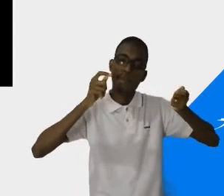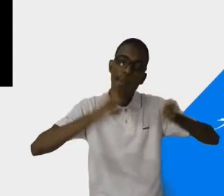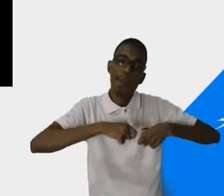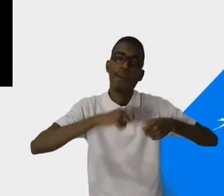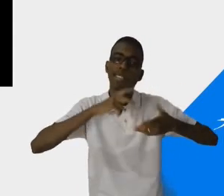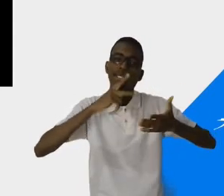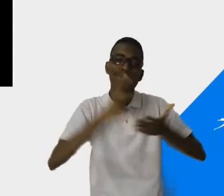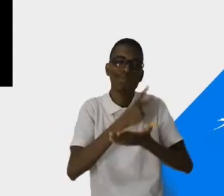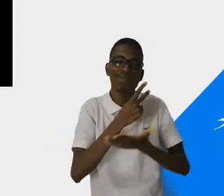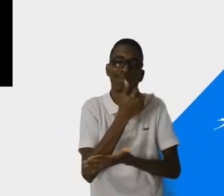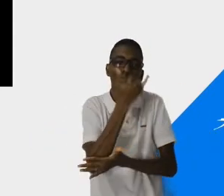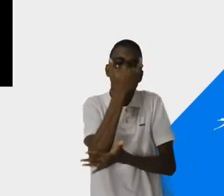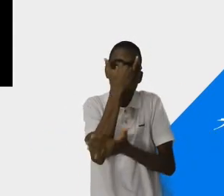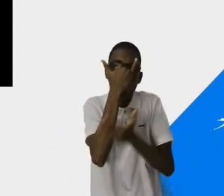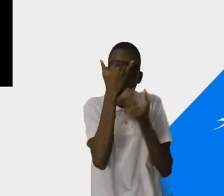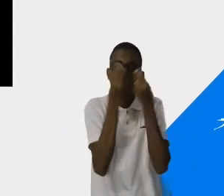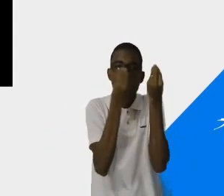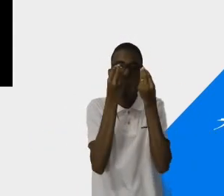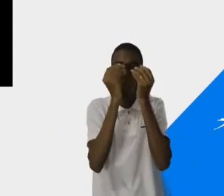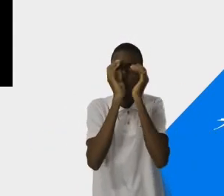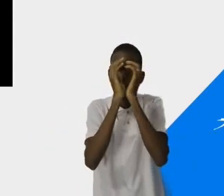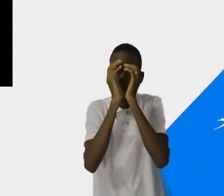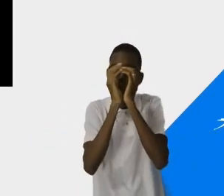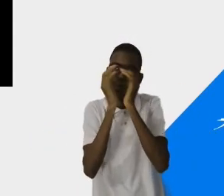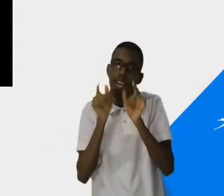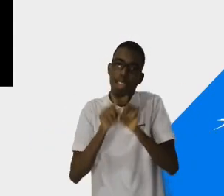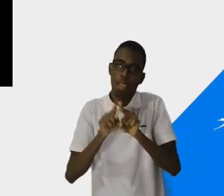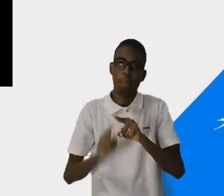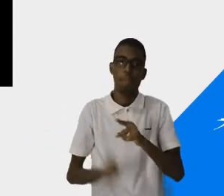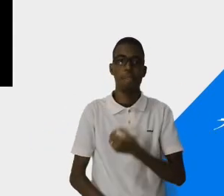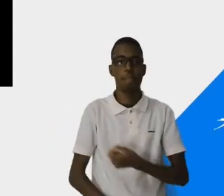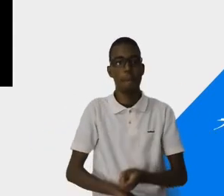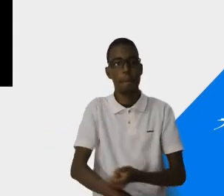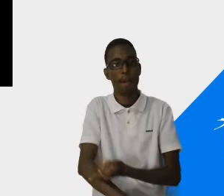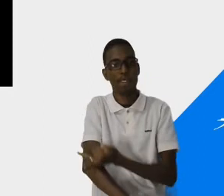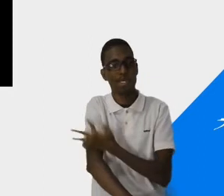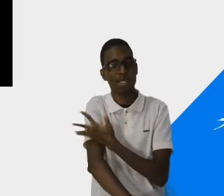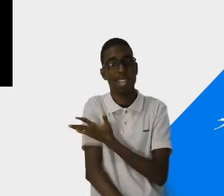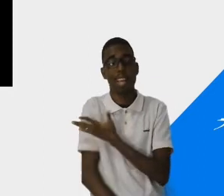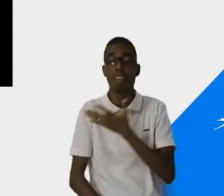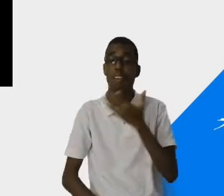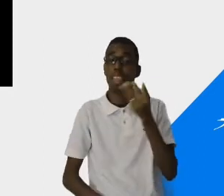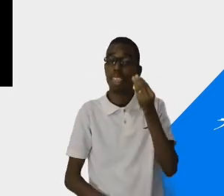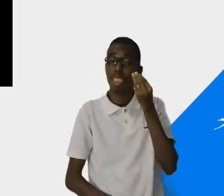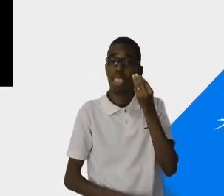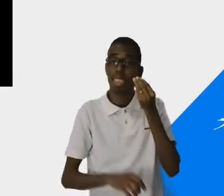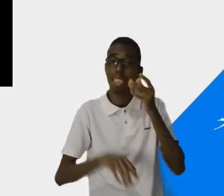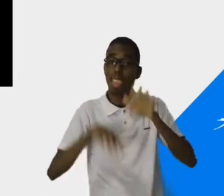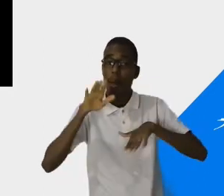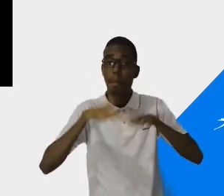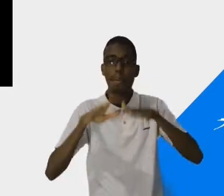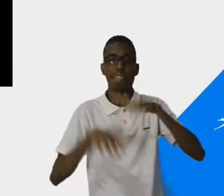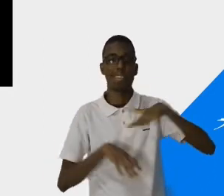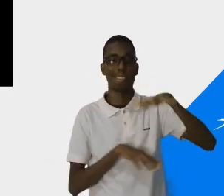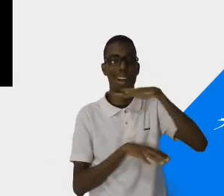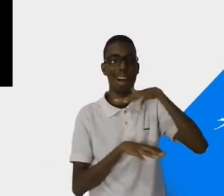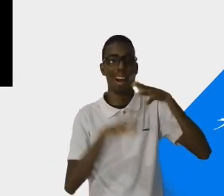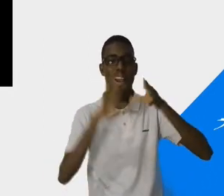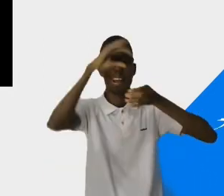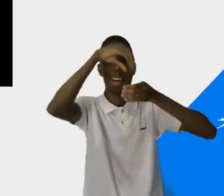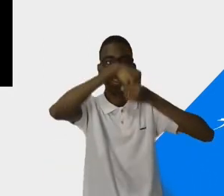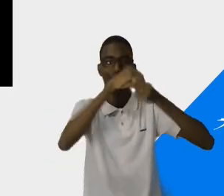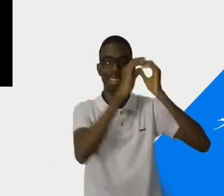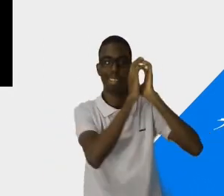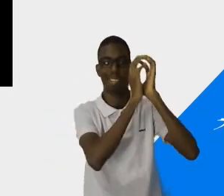cognitivo e emocional, dependendo se pega uma área mais límbica do cérebro, né? Bem, outros diagnósticos de